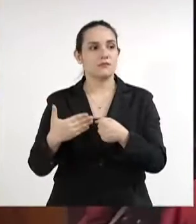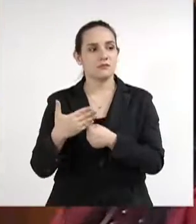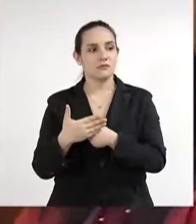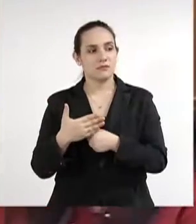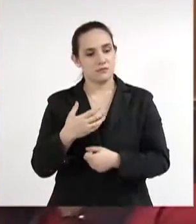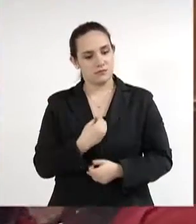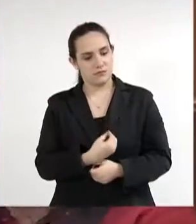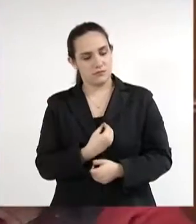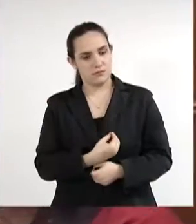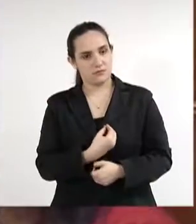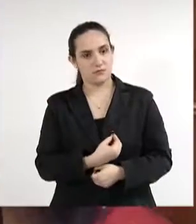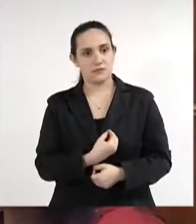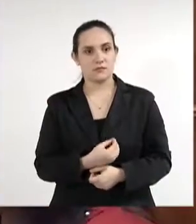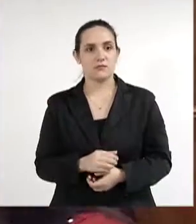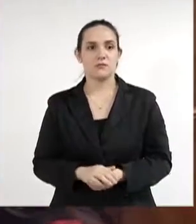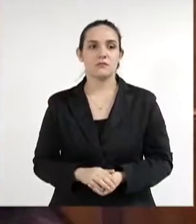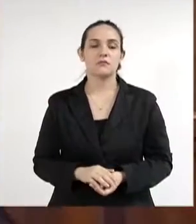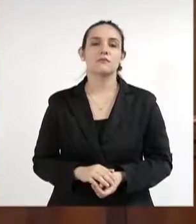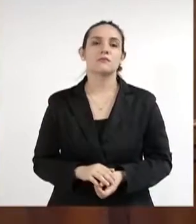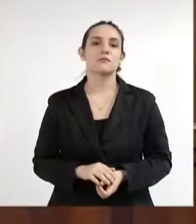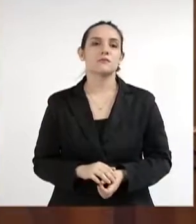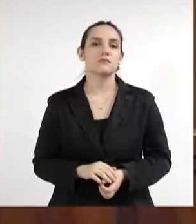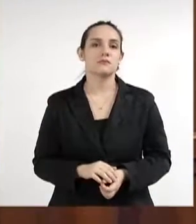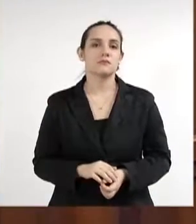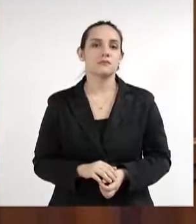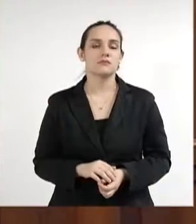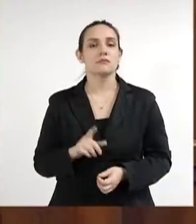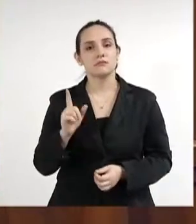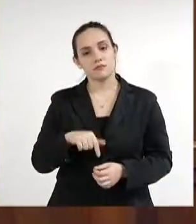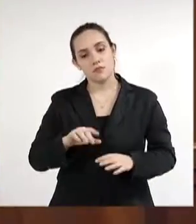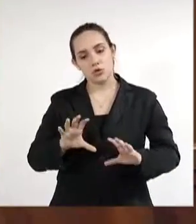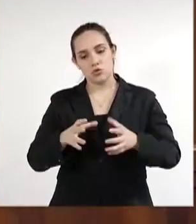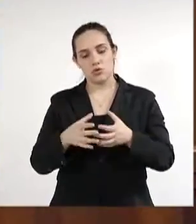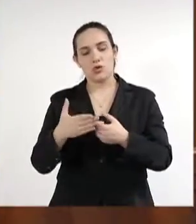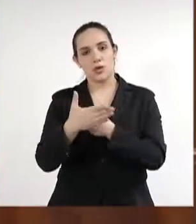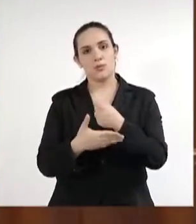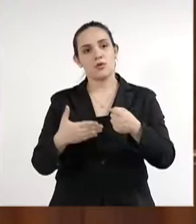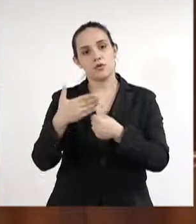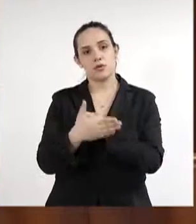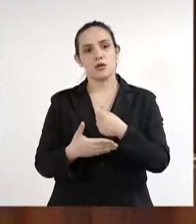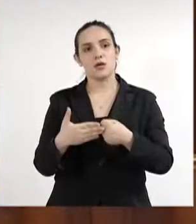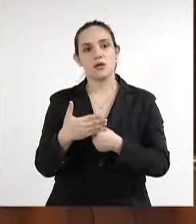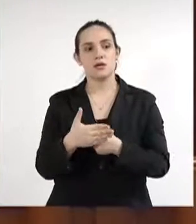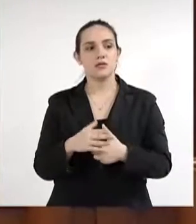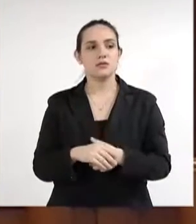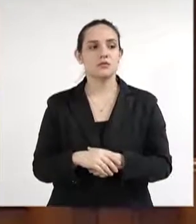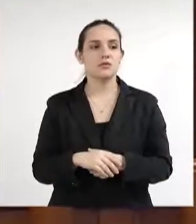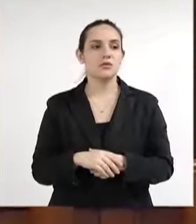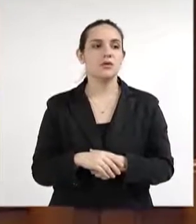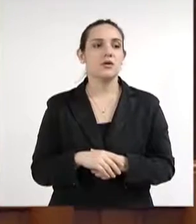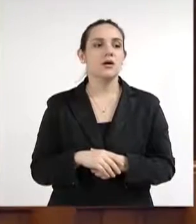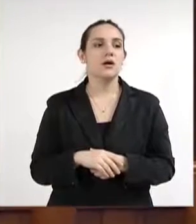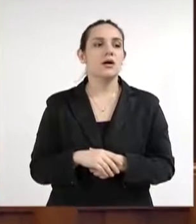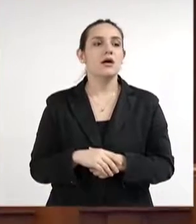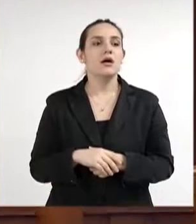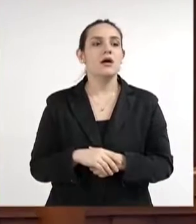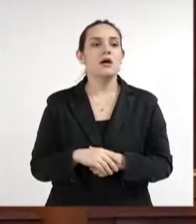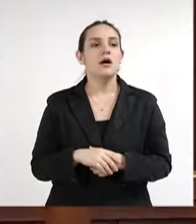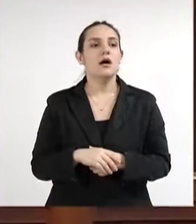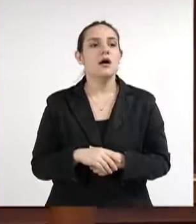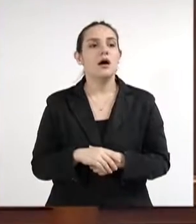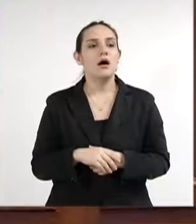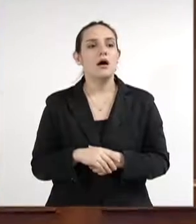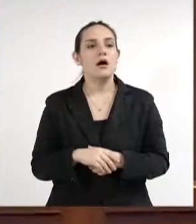da Vida, a Frente Parlamentar de